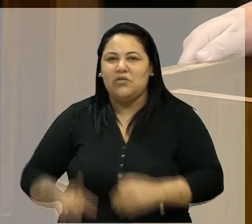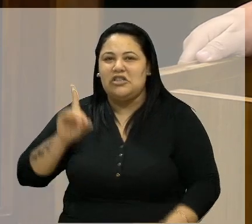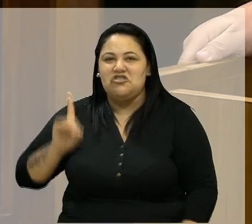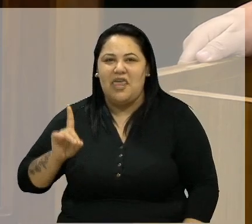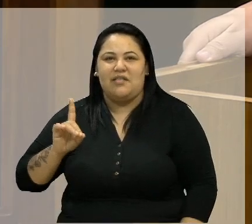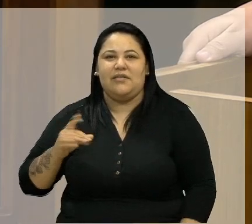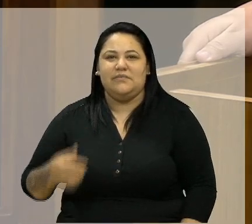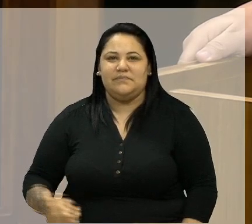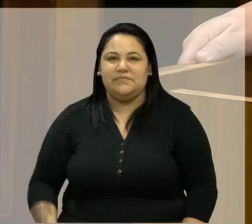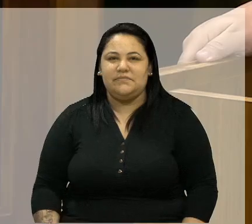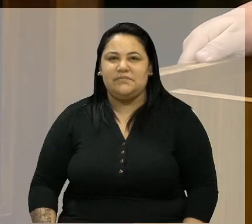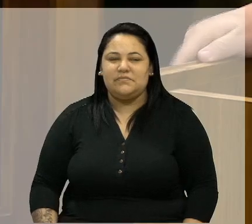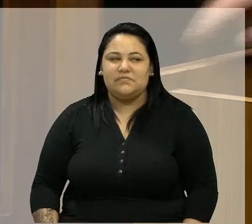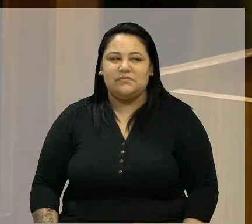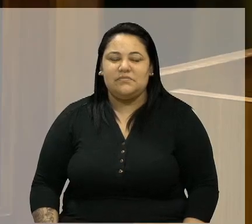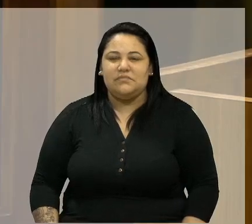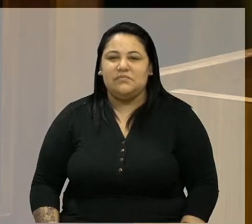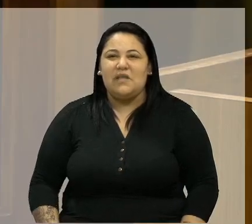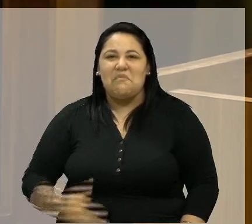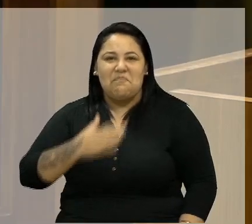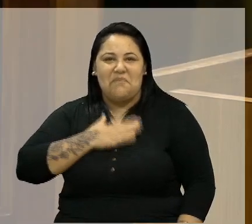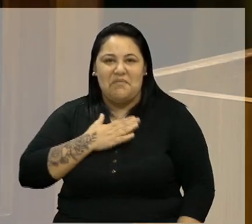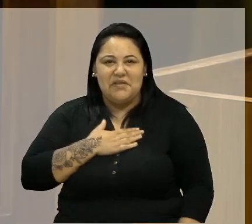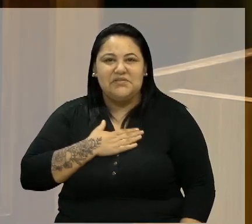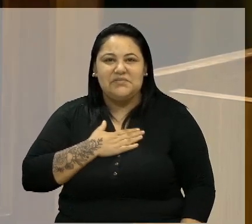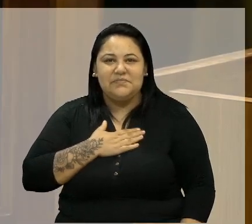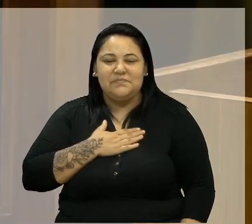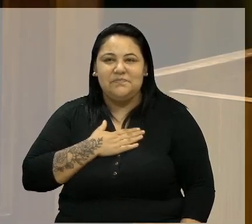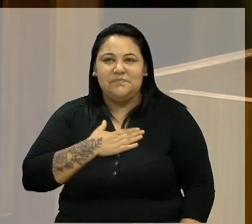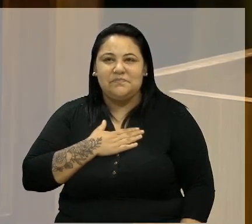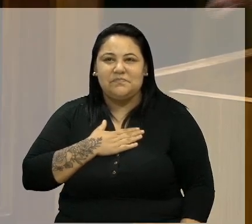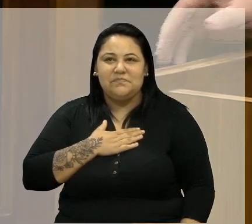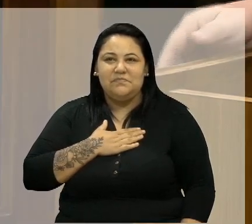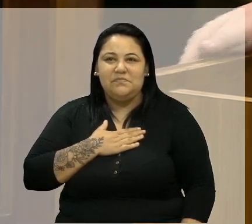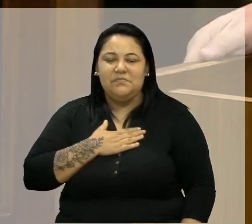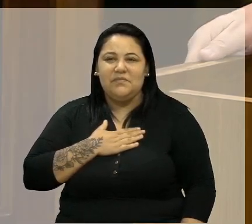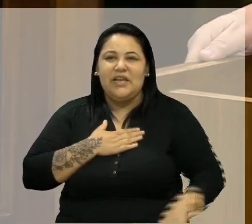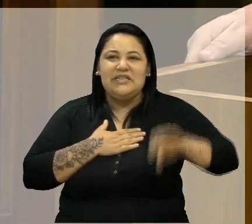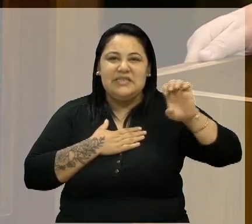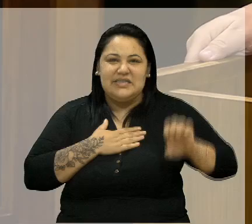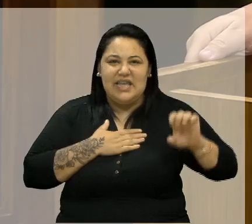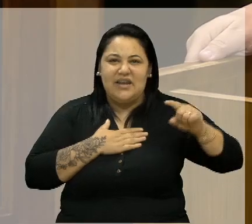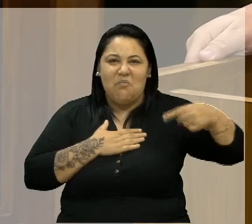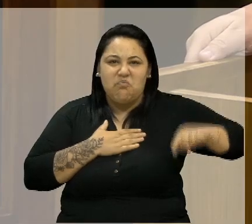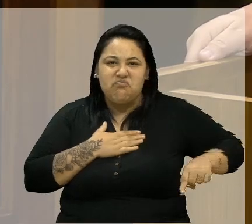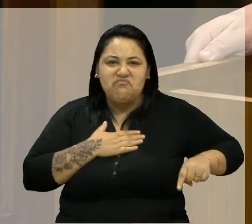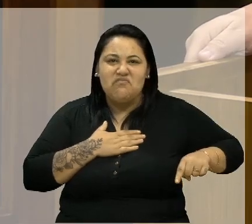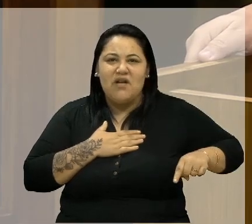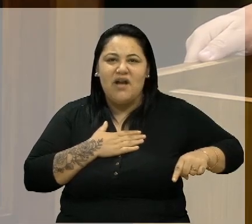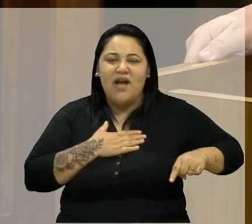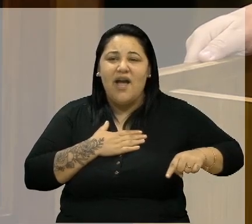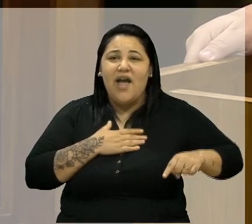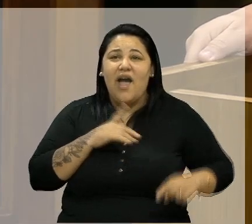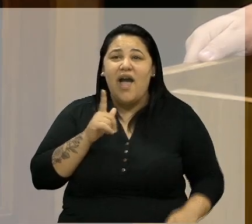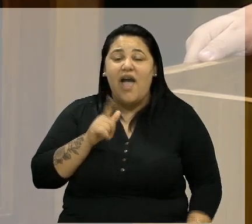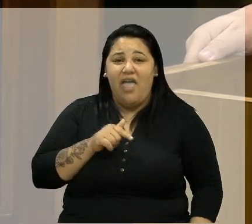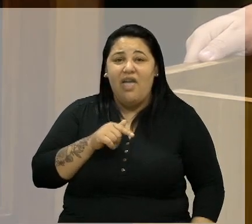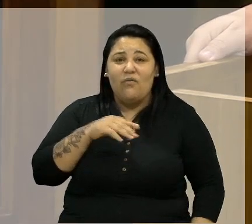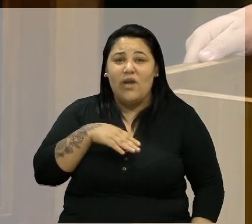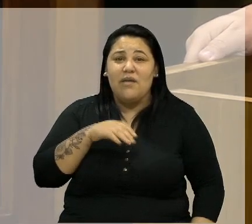direita. E para mim, extrema esquerda é o que o MST